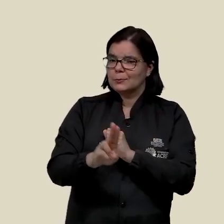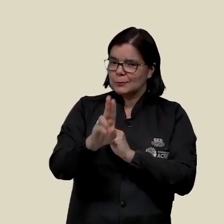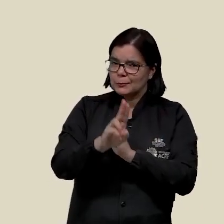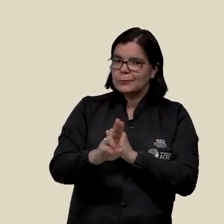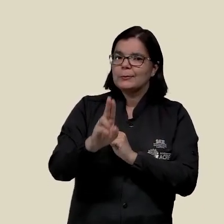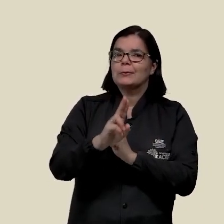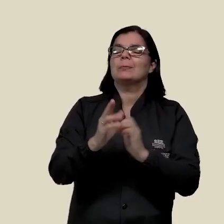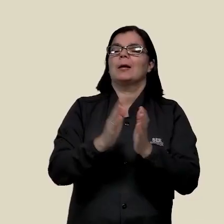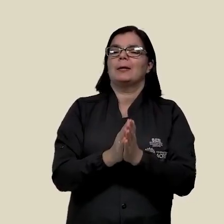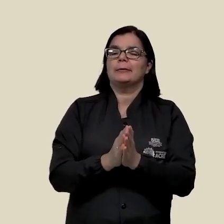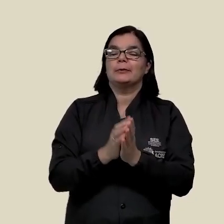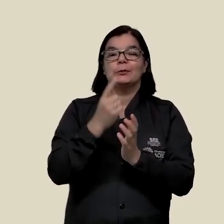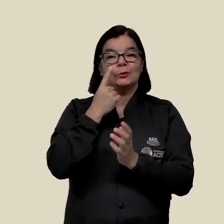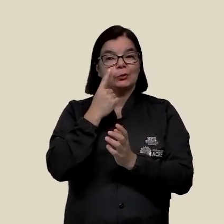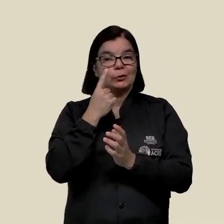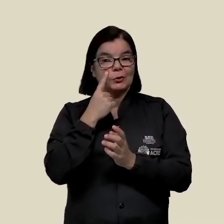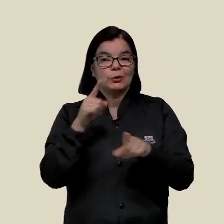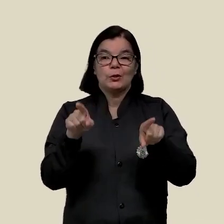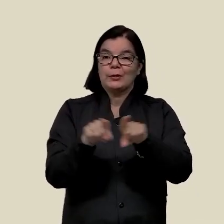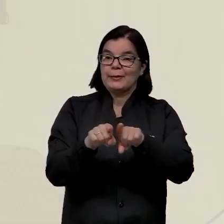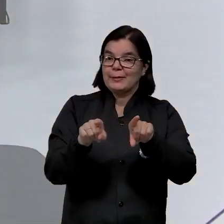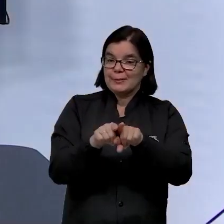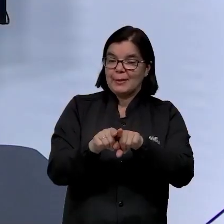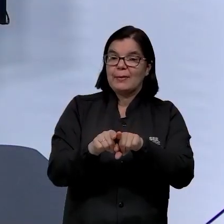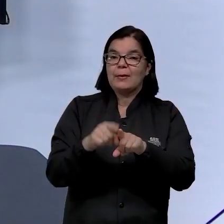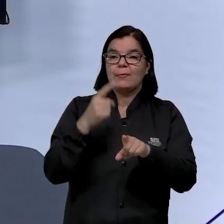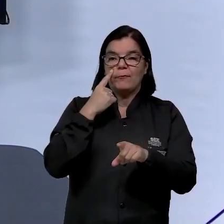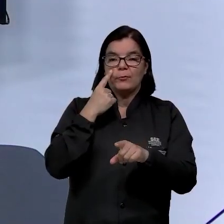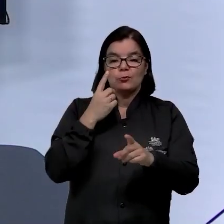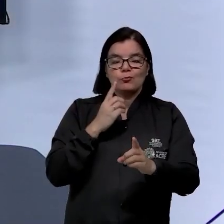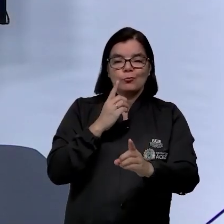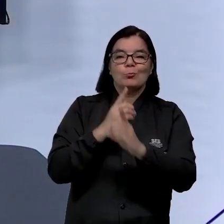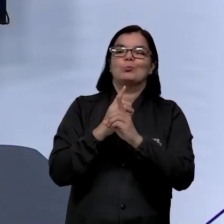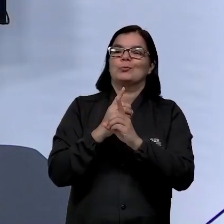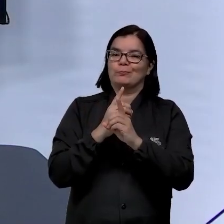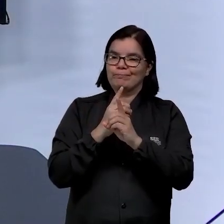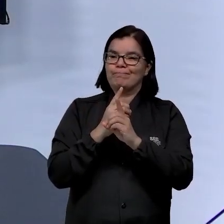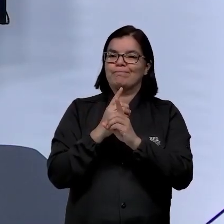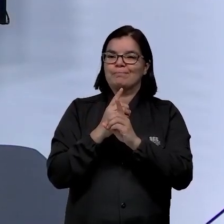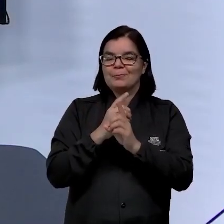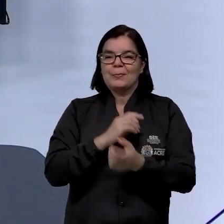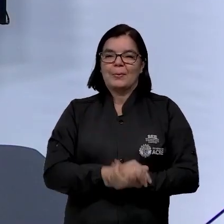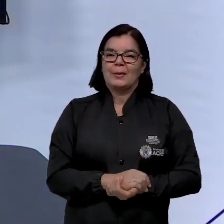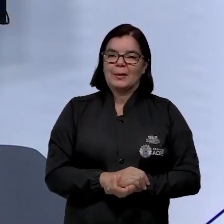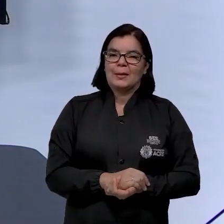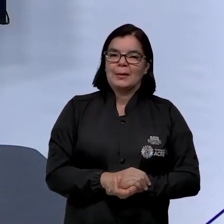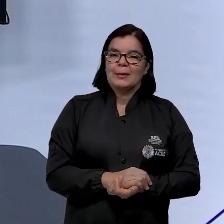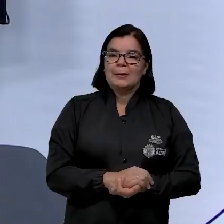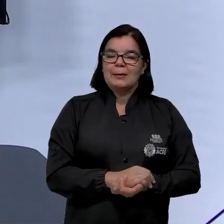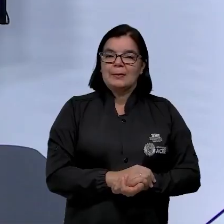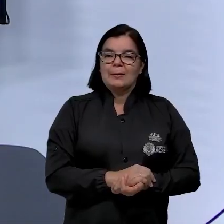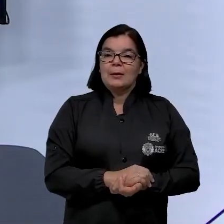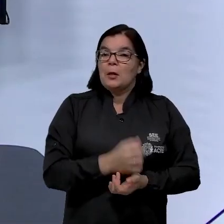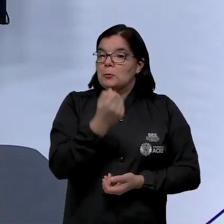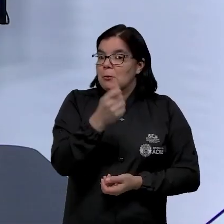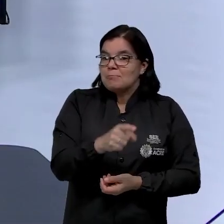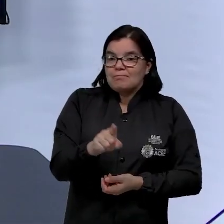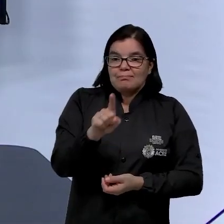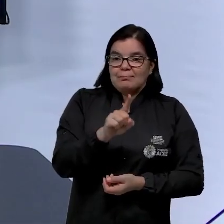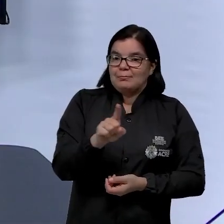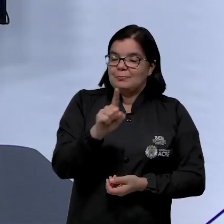utilizada, né? Pode ser chamada para fazer uma intervenção, e aí não